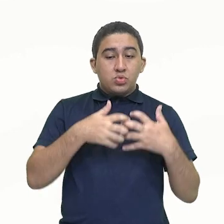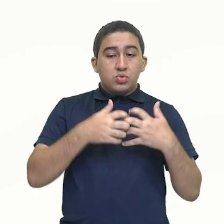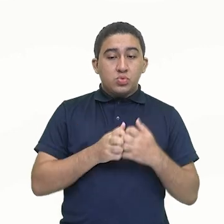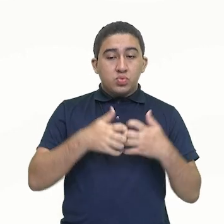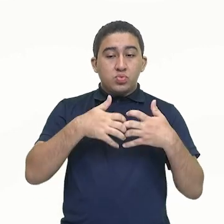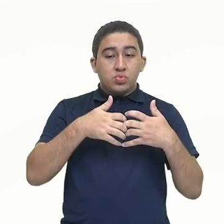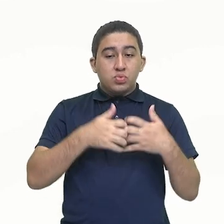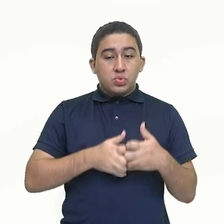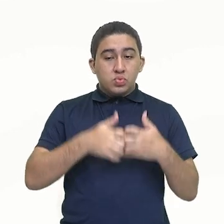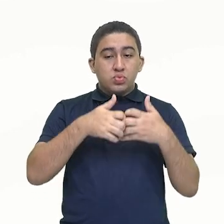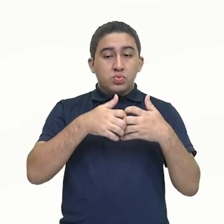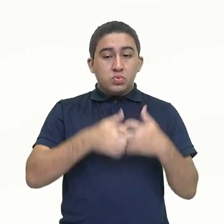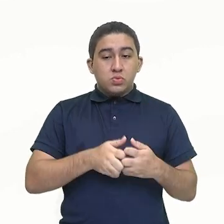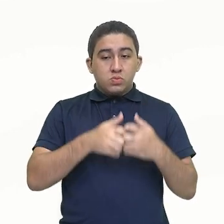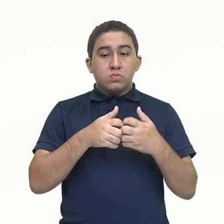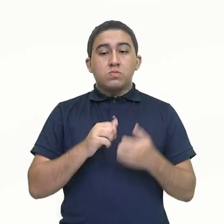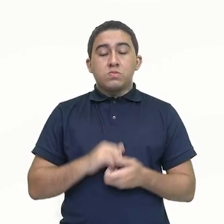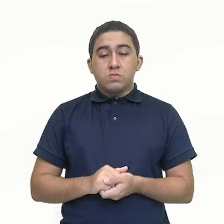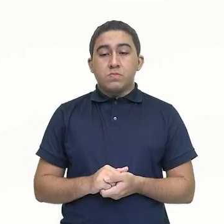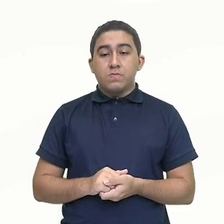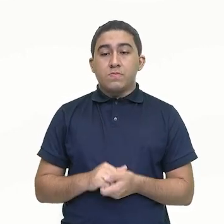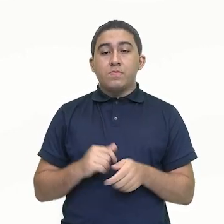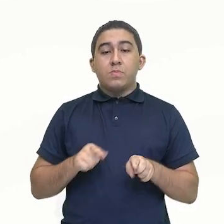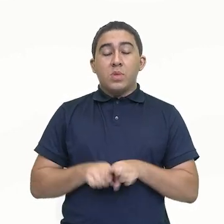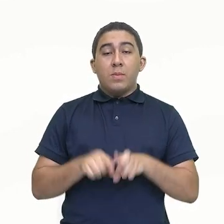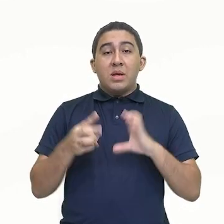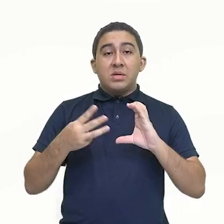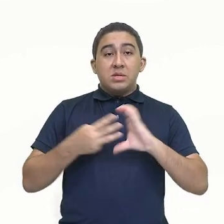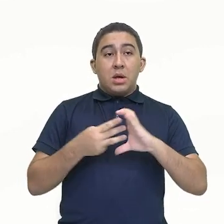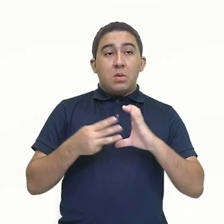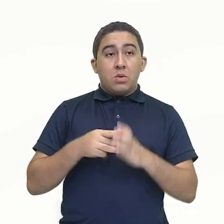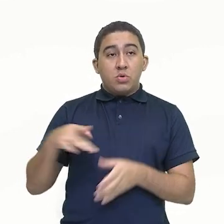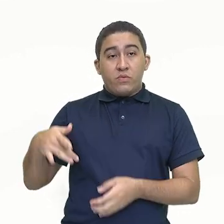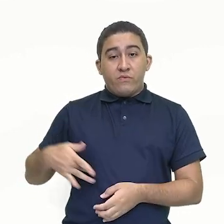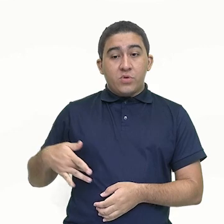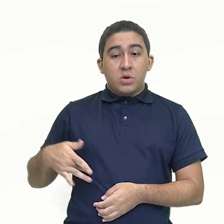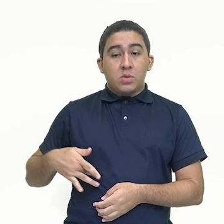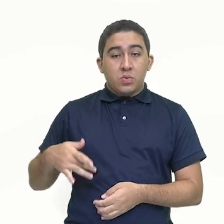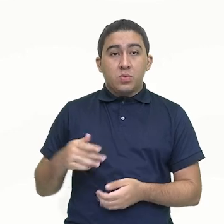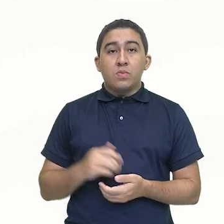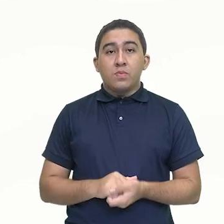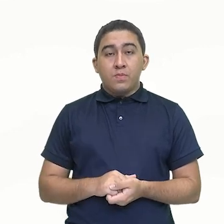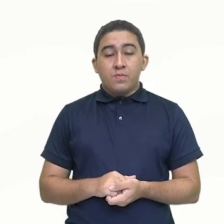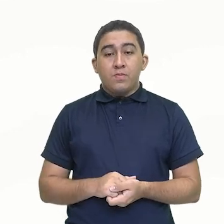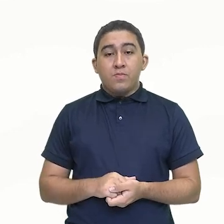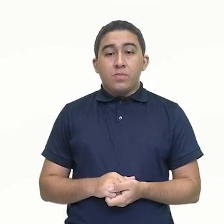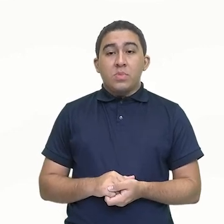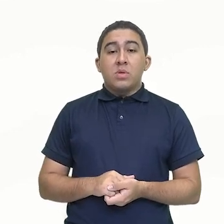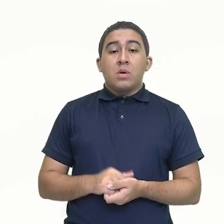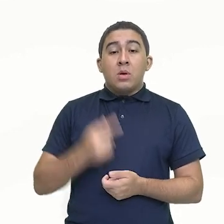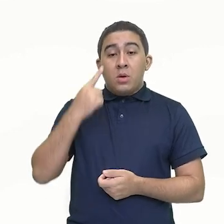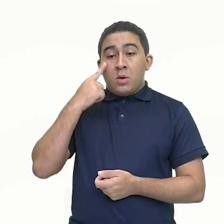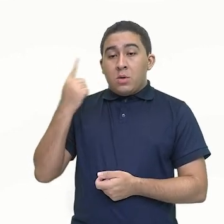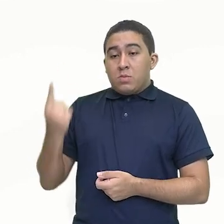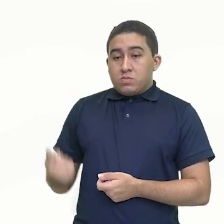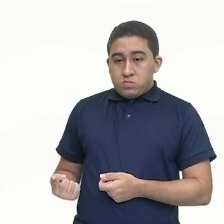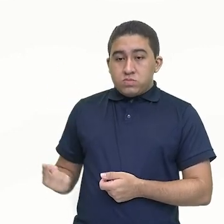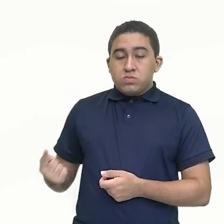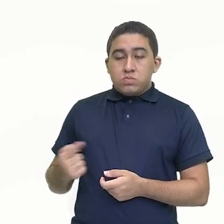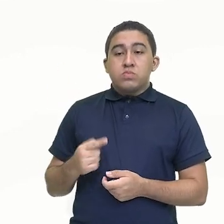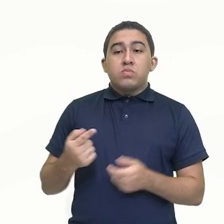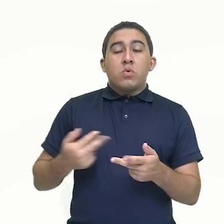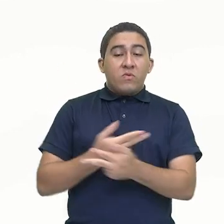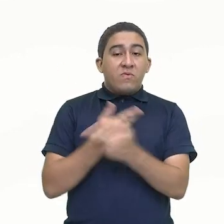batimentos cardíacos do coração, e células do fígado. Então, são estas e outras células, elas